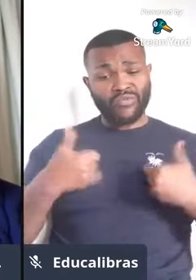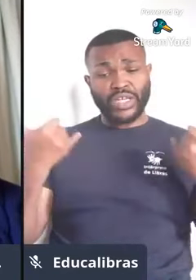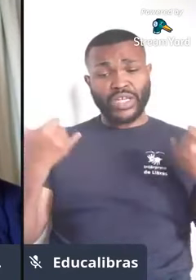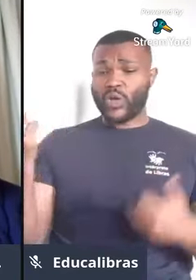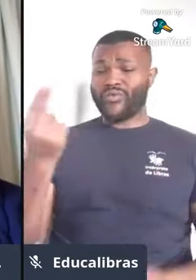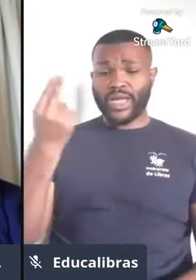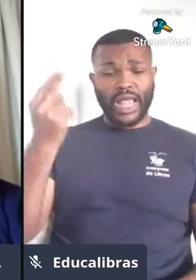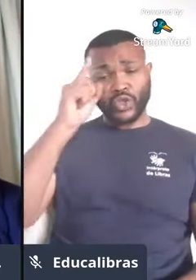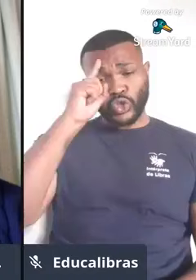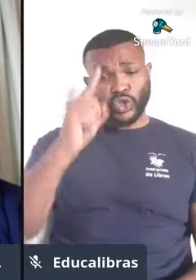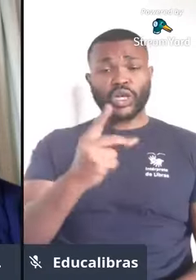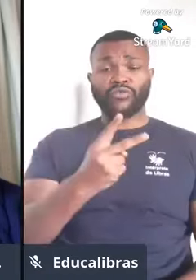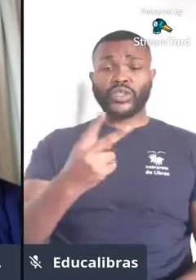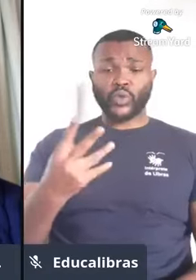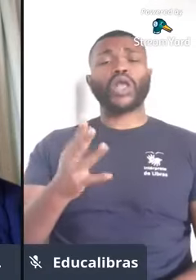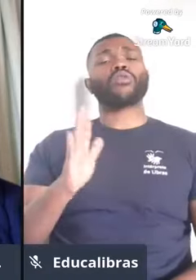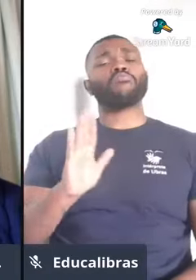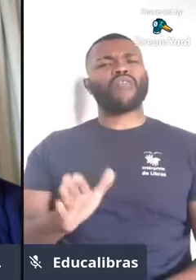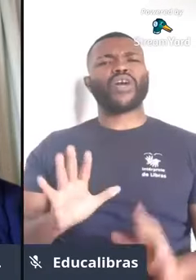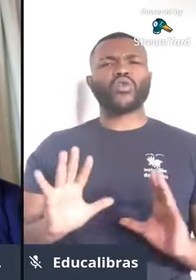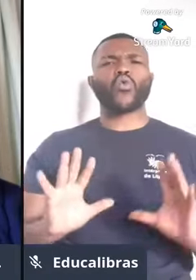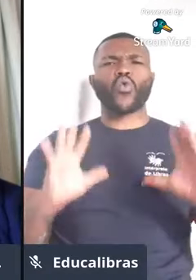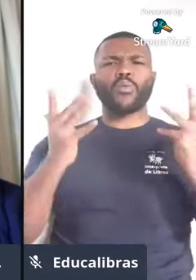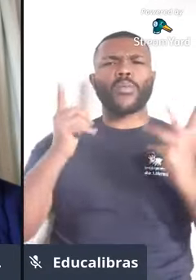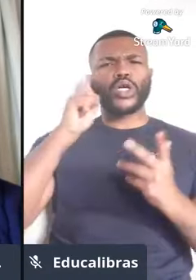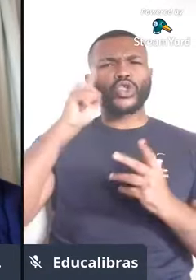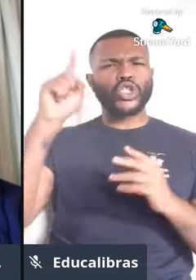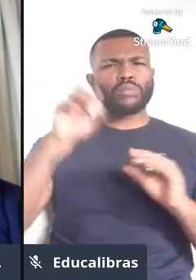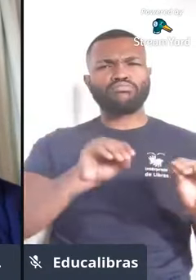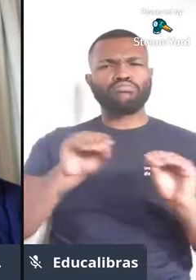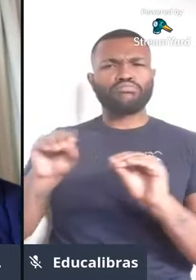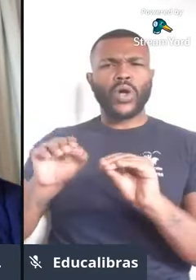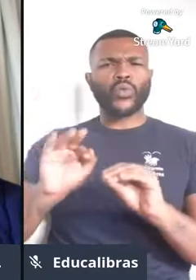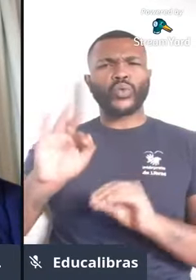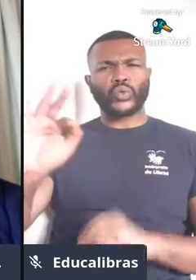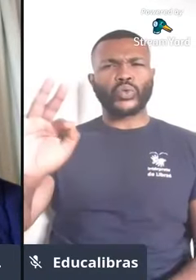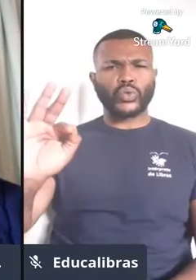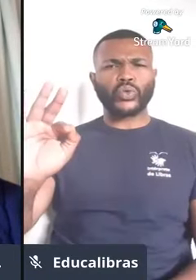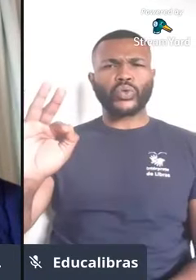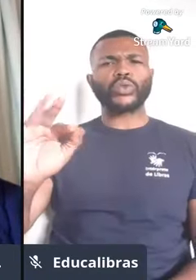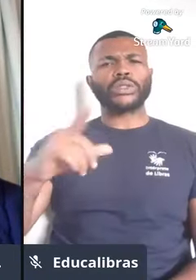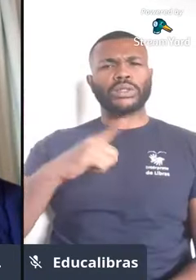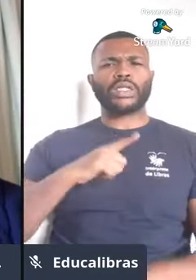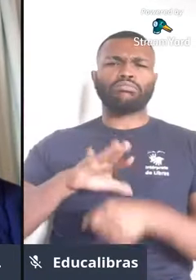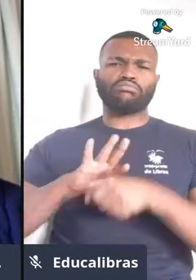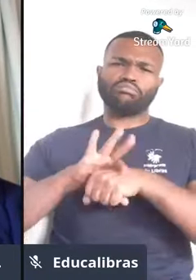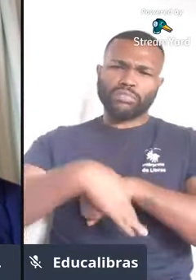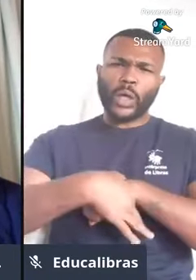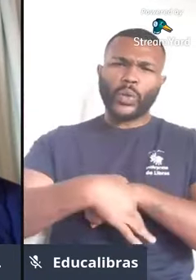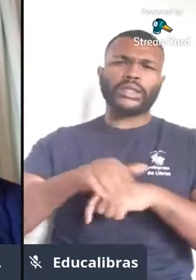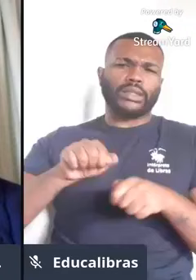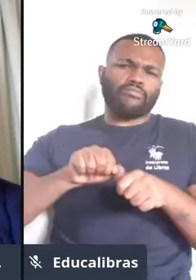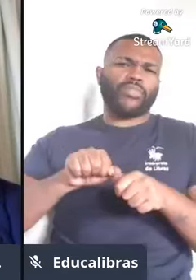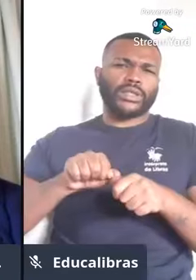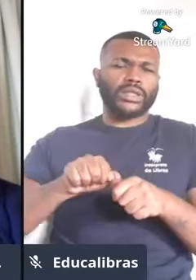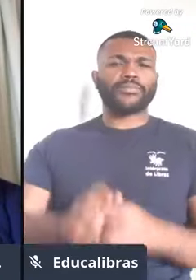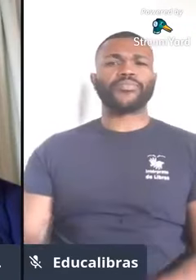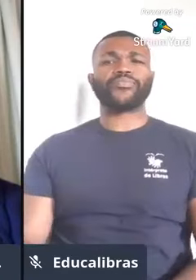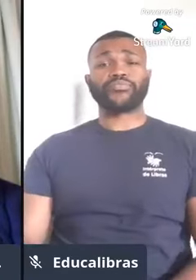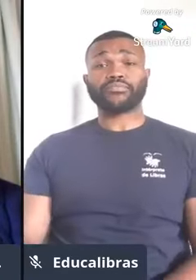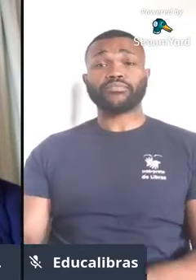mas não deixaremos de celebrá-la uma data futura, desde que a gente tenha condições para fazer isso. E, por fim,